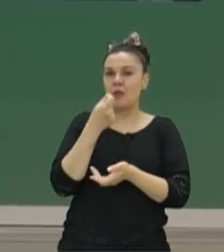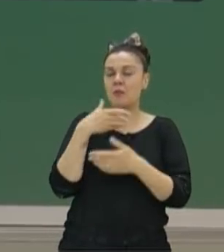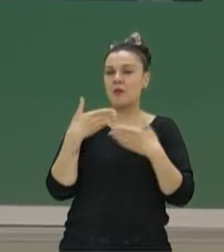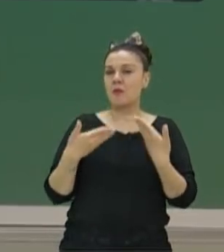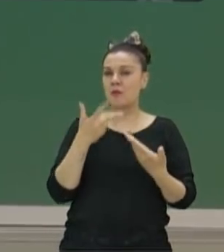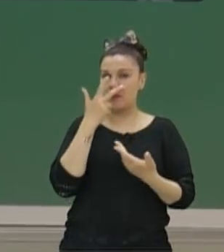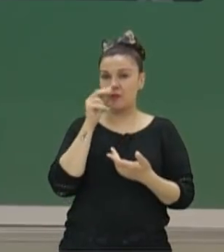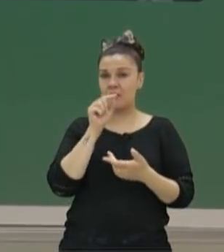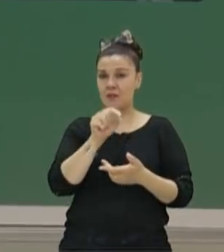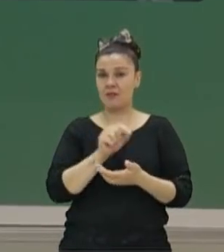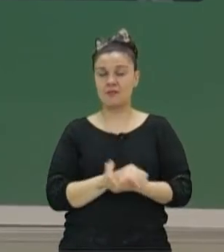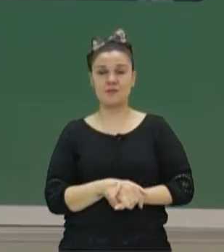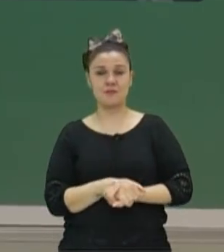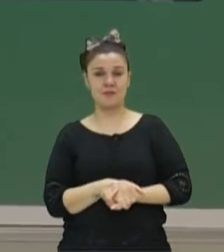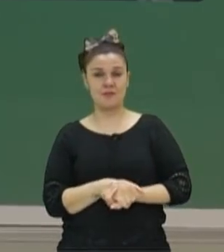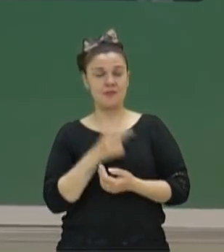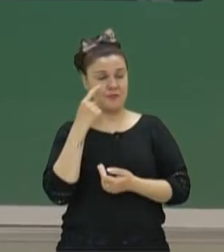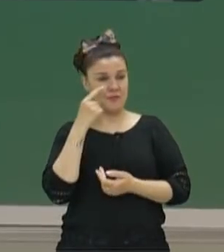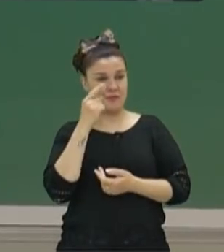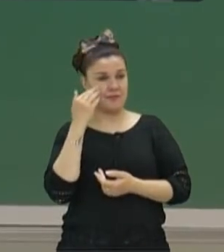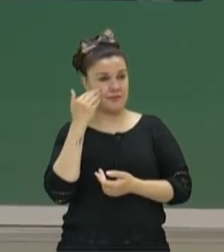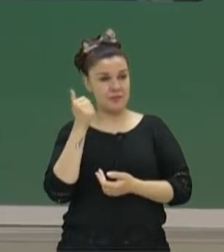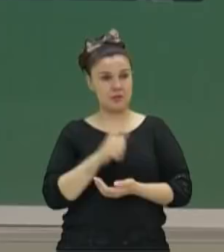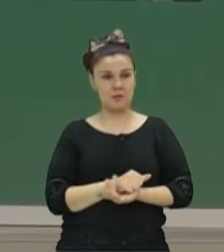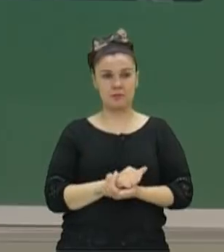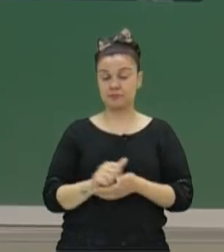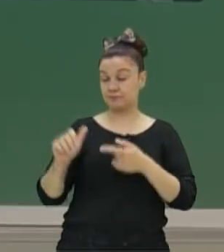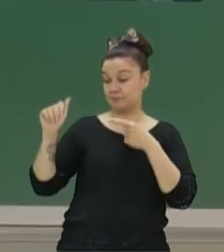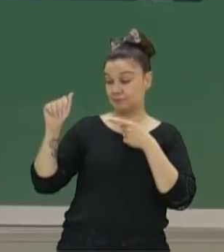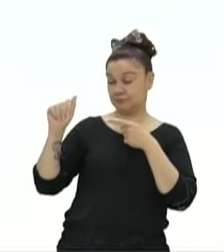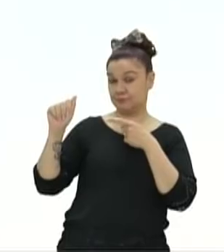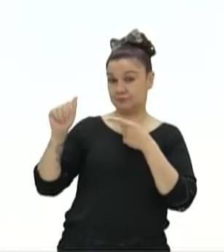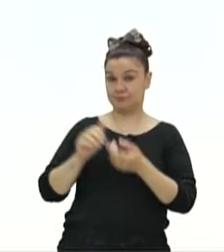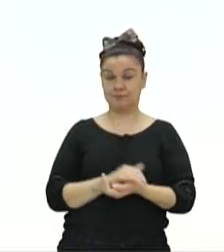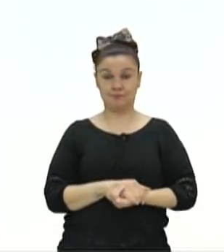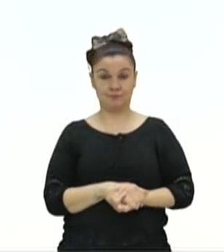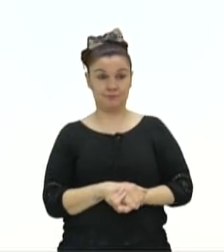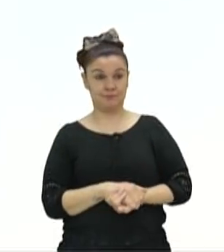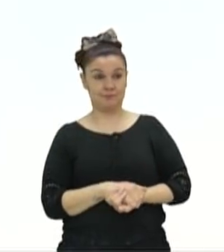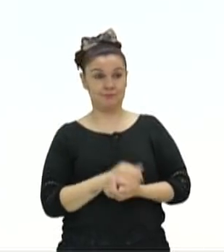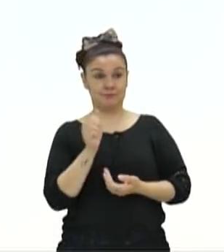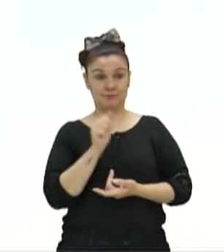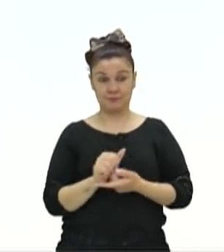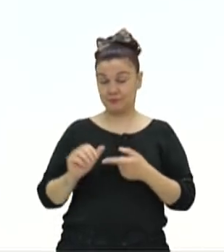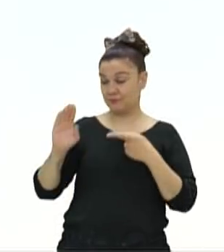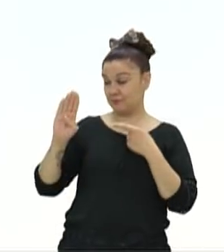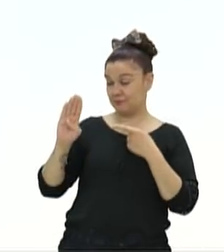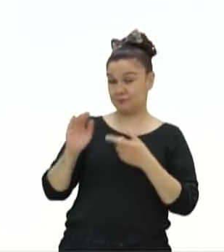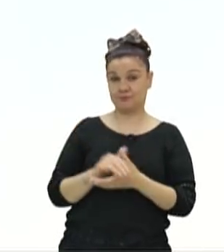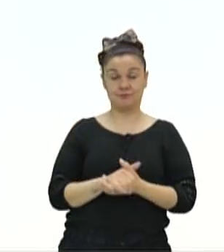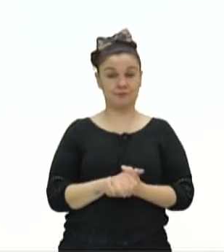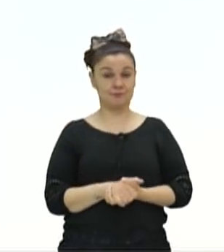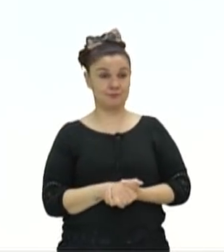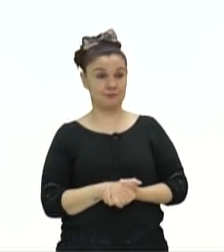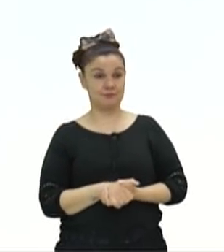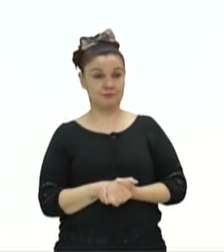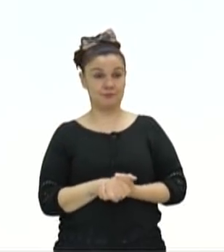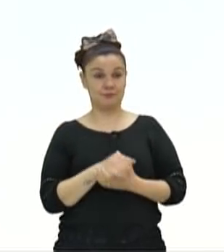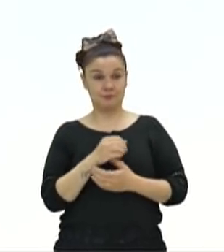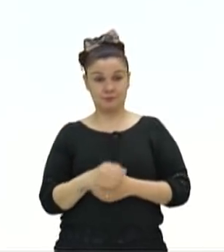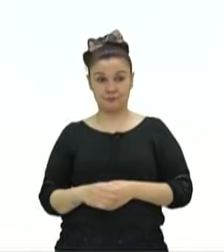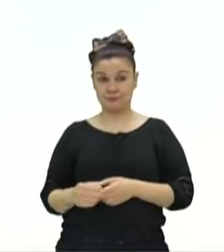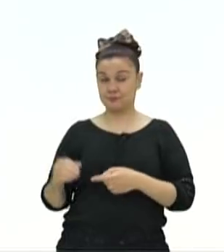você acha? Vamos ver se você sabe, já ouviu falar. Na opção A, antitérmicos. Na opção B,